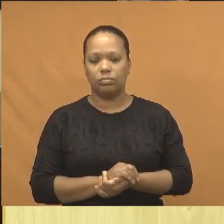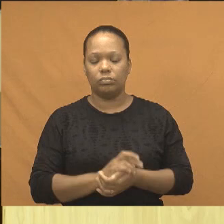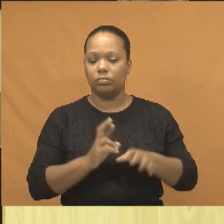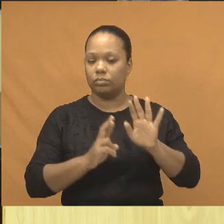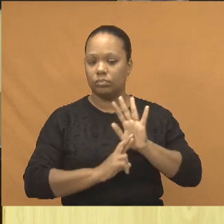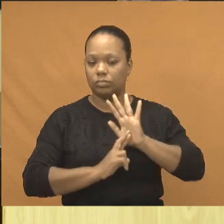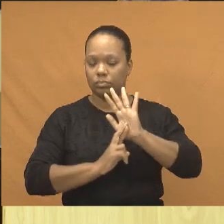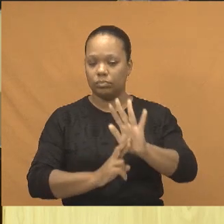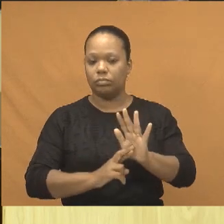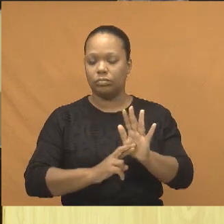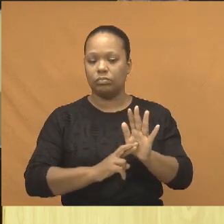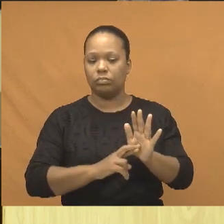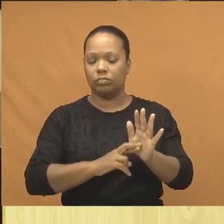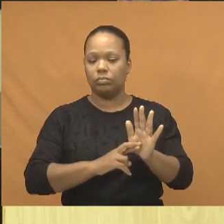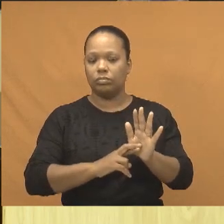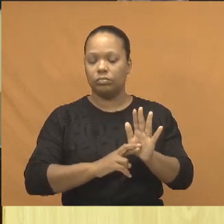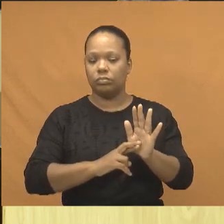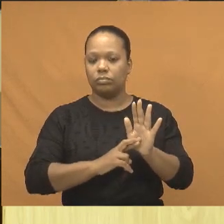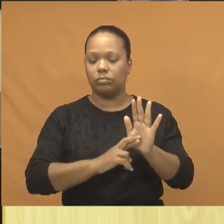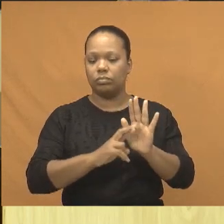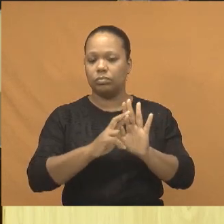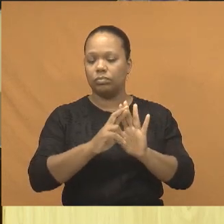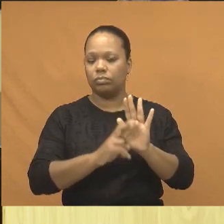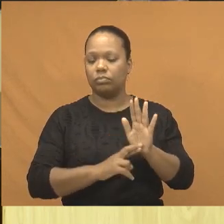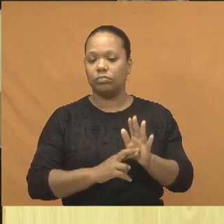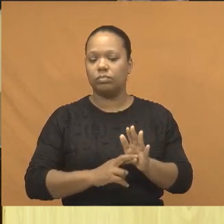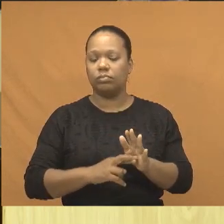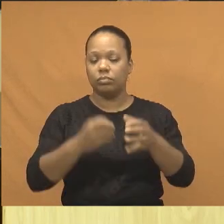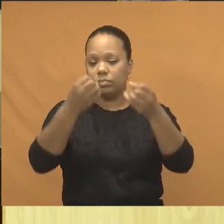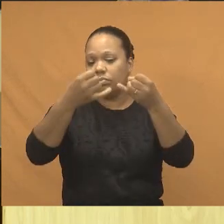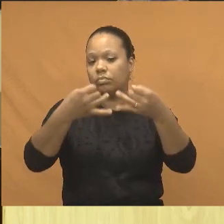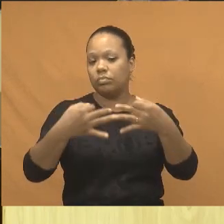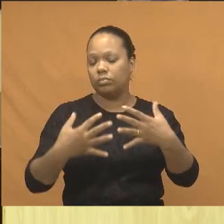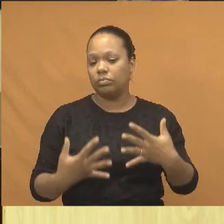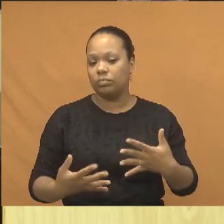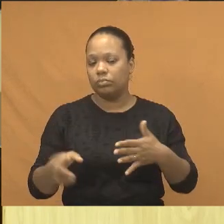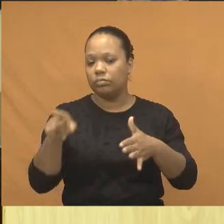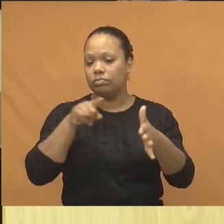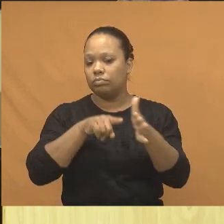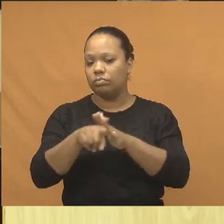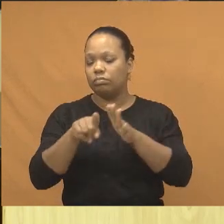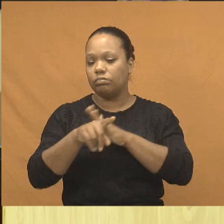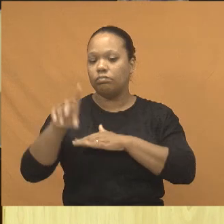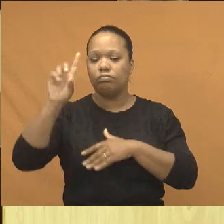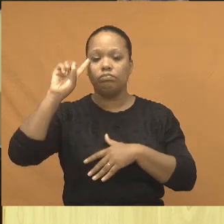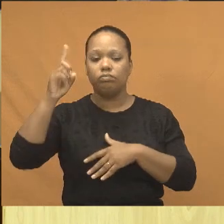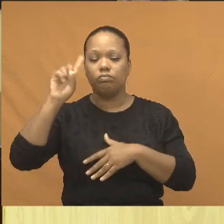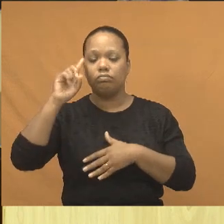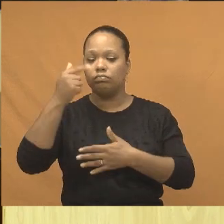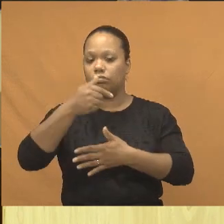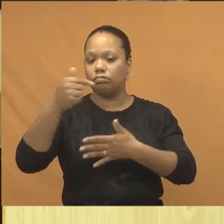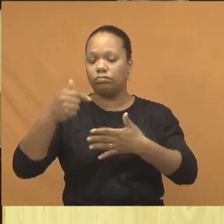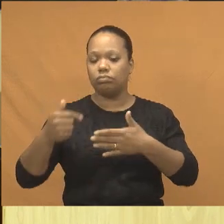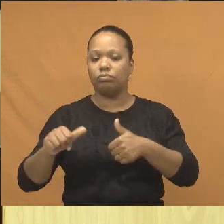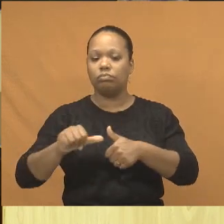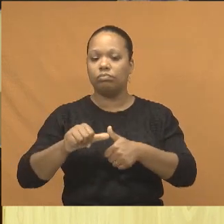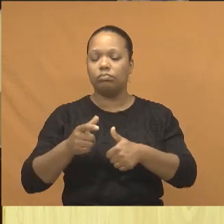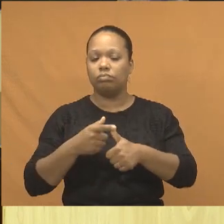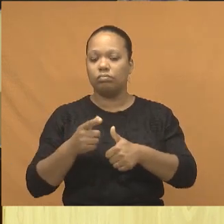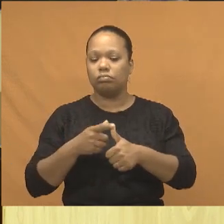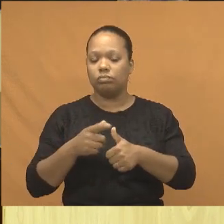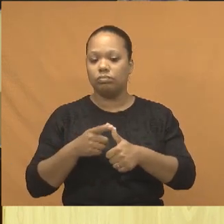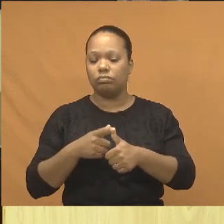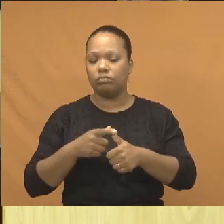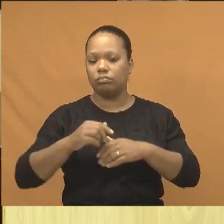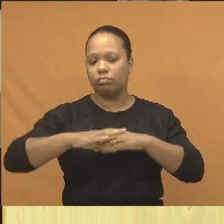representação deste requerimento, pretendemos obter esclarecimentos com relação aos questionamentos adiante apontados. Primeiro, tendo em vista